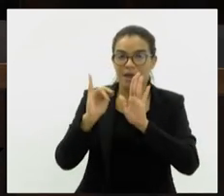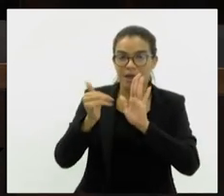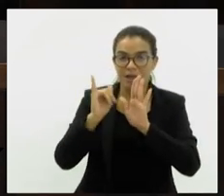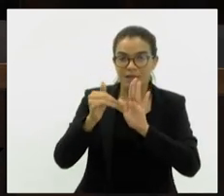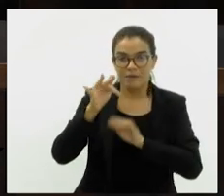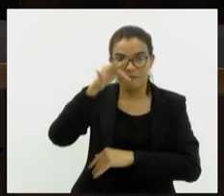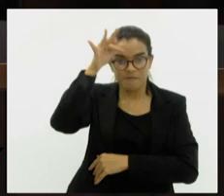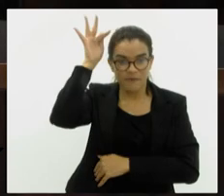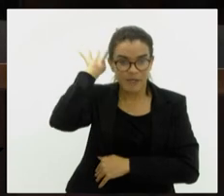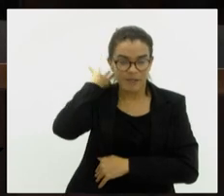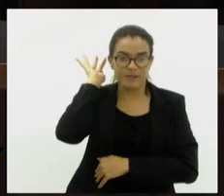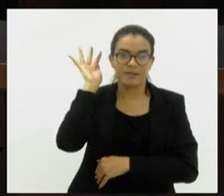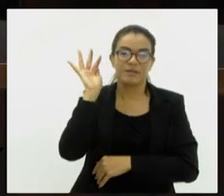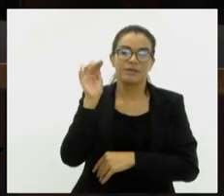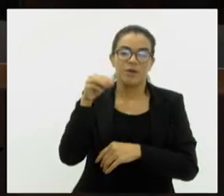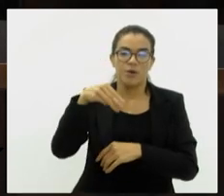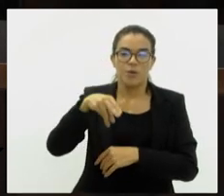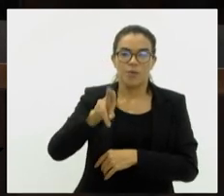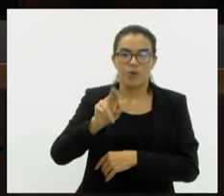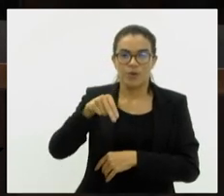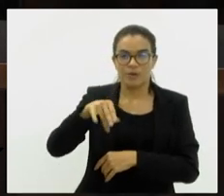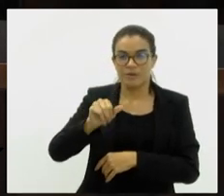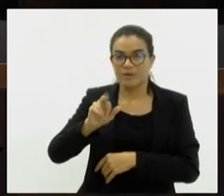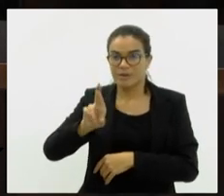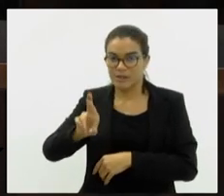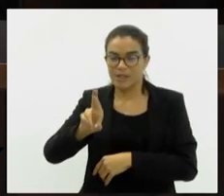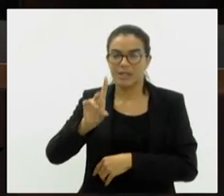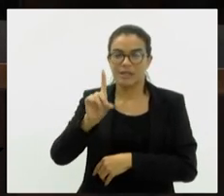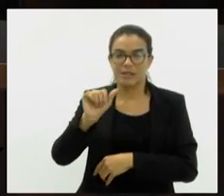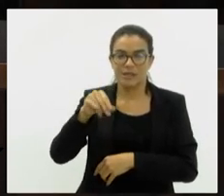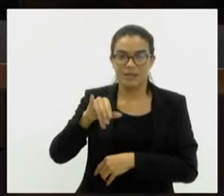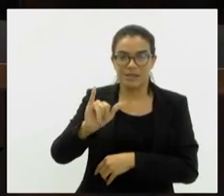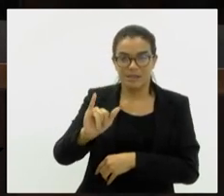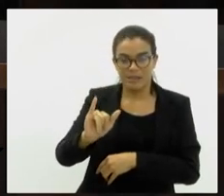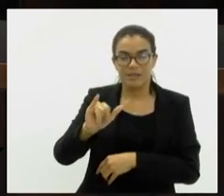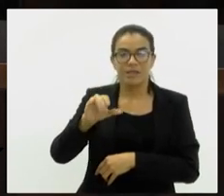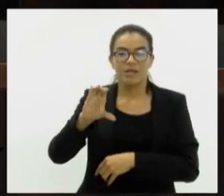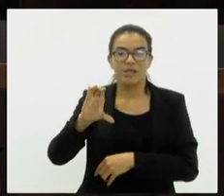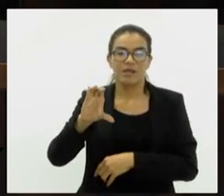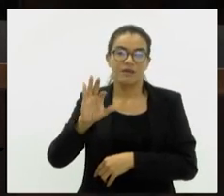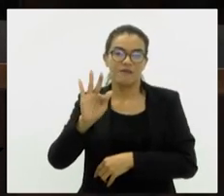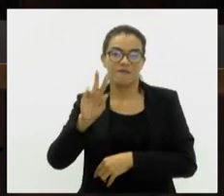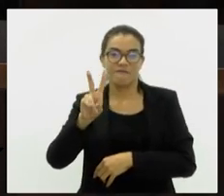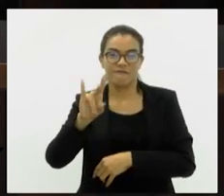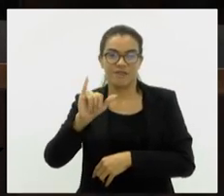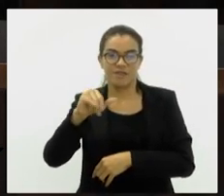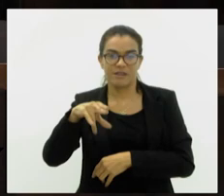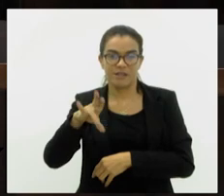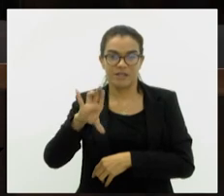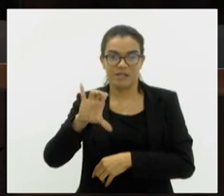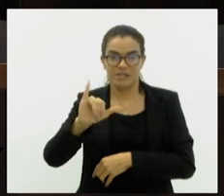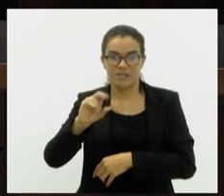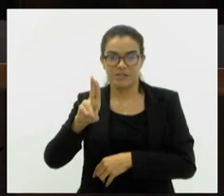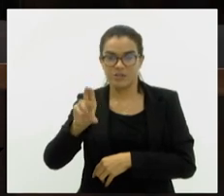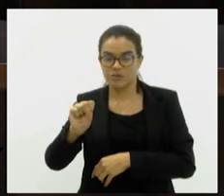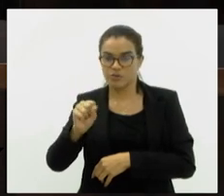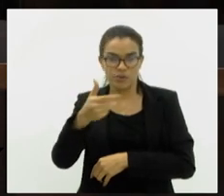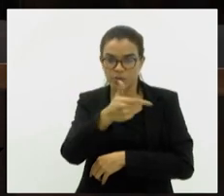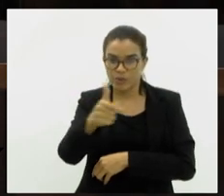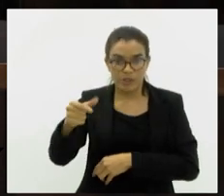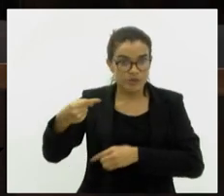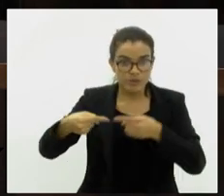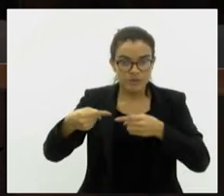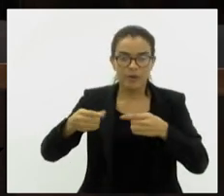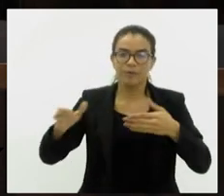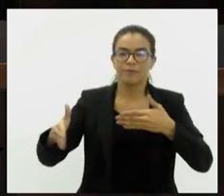deputados Fred Pacheco, Munir Neto, Dani Balbi e Vinícius Cozolinos. Em discussão, não havendo quem